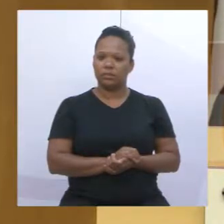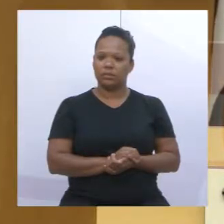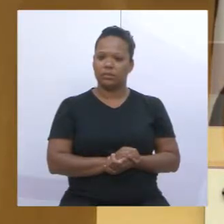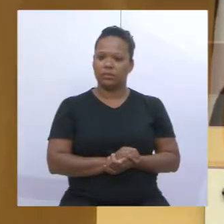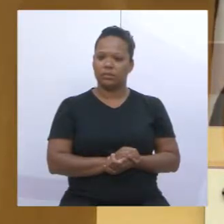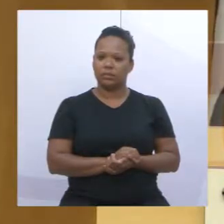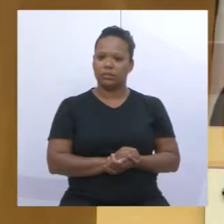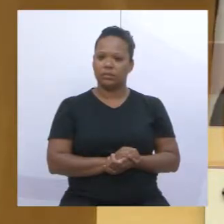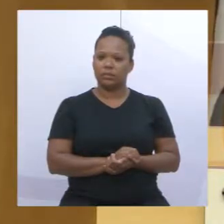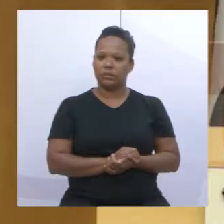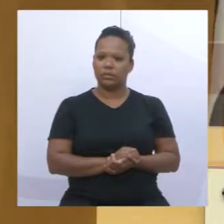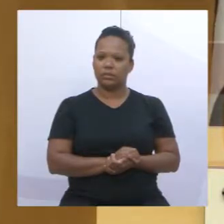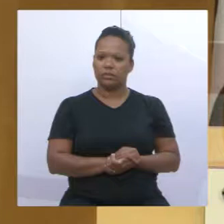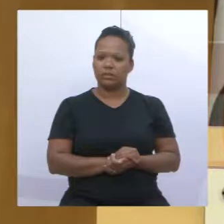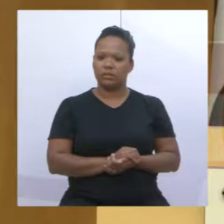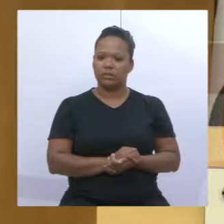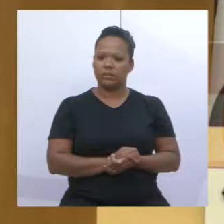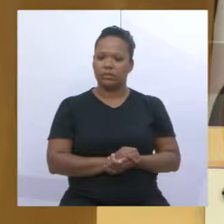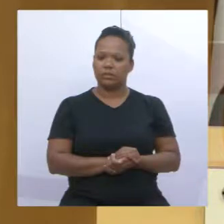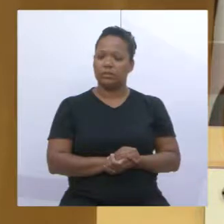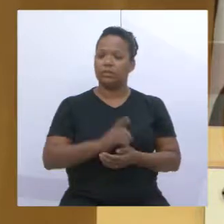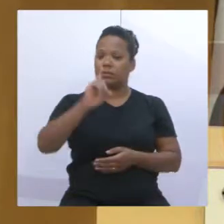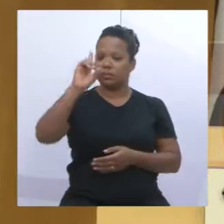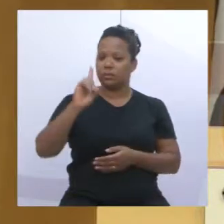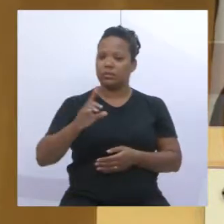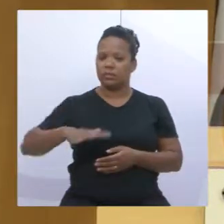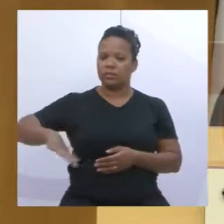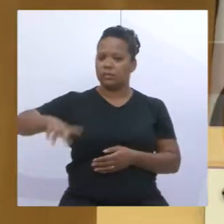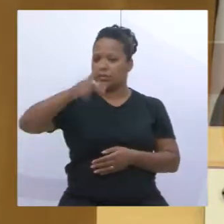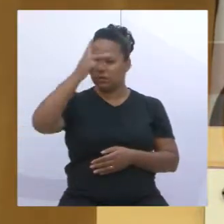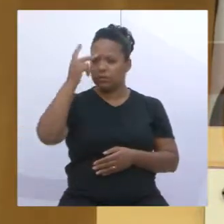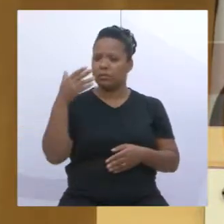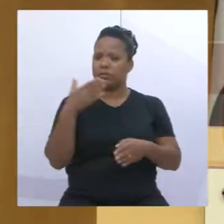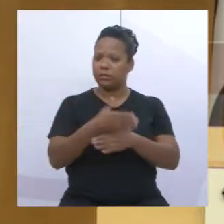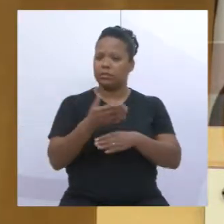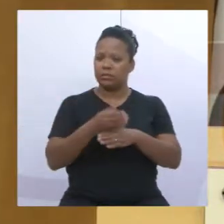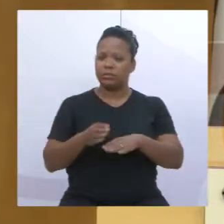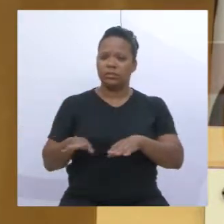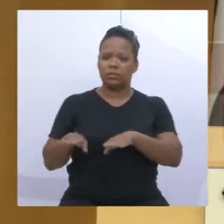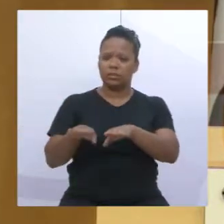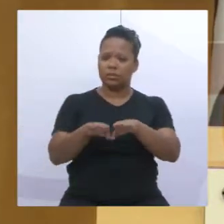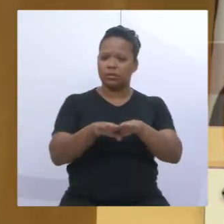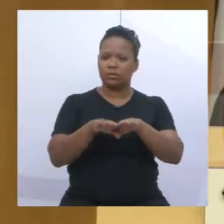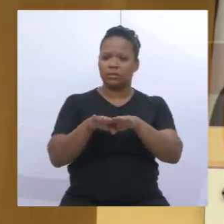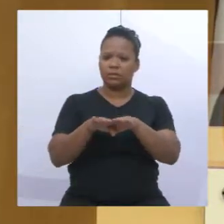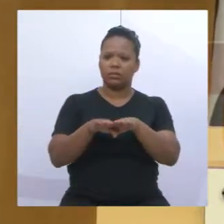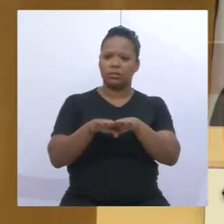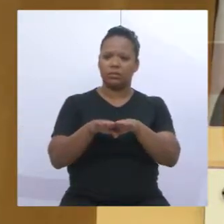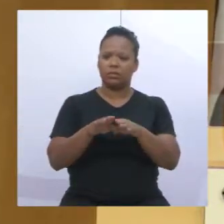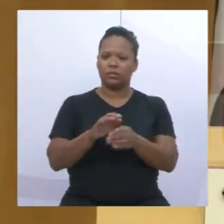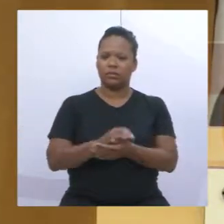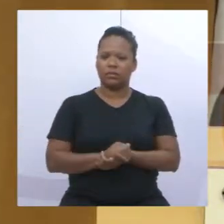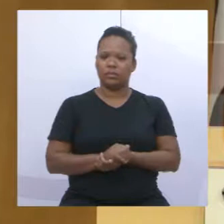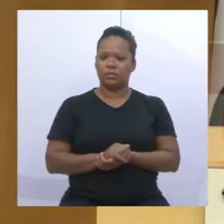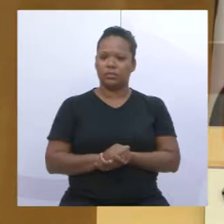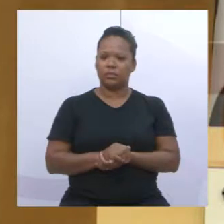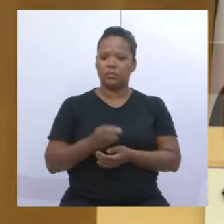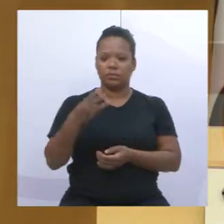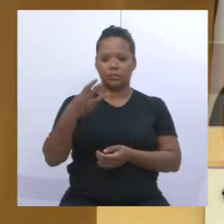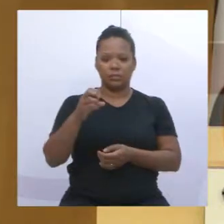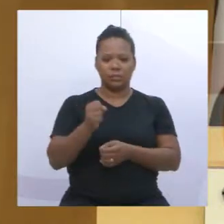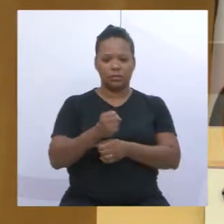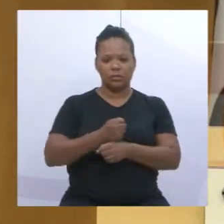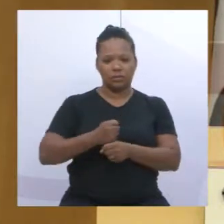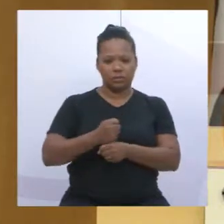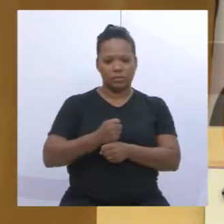como objetivo o acesso universal, igualitário ao serviço de saúde. Entretanto, após 30 anos